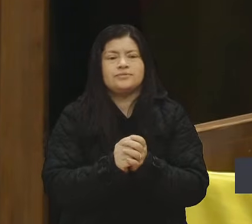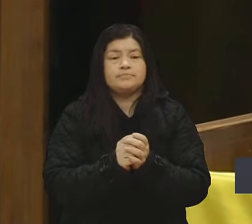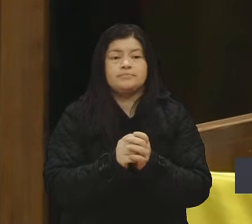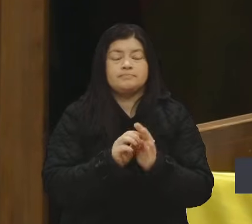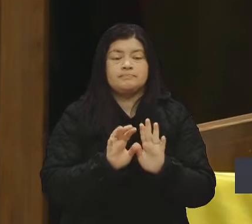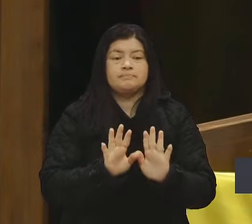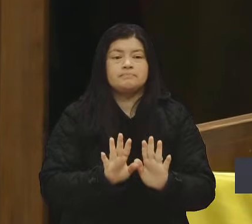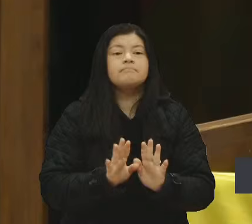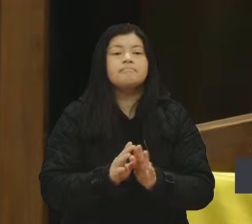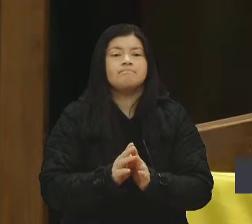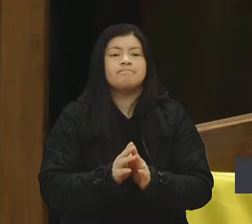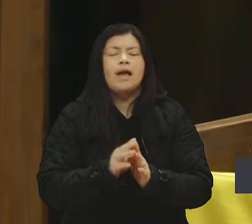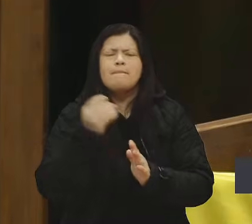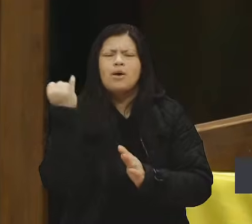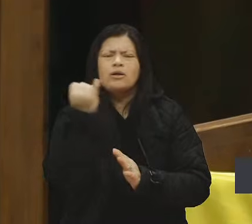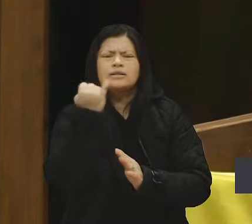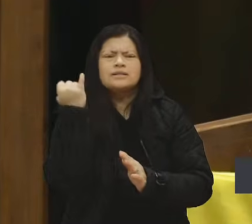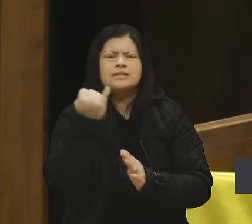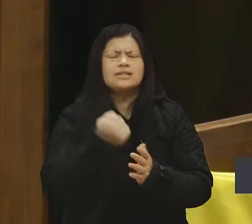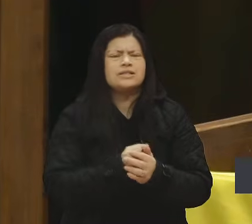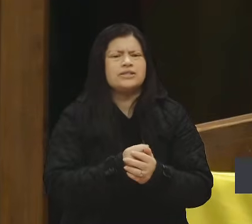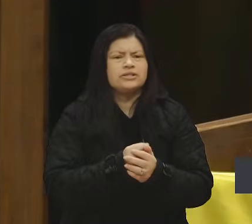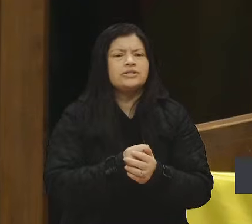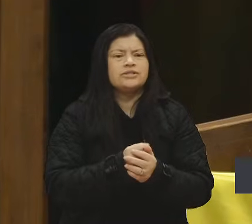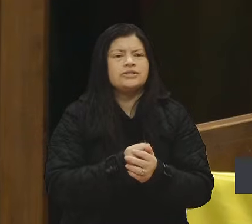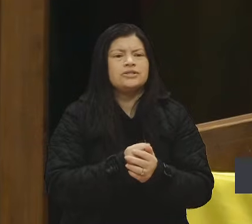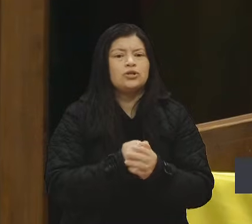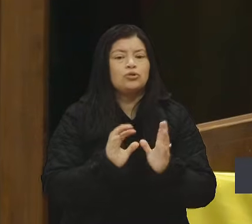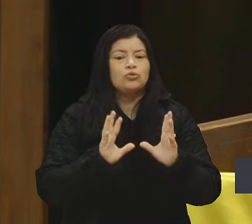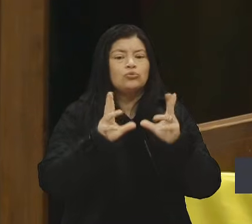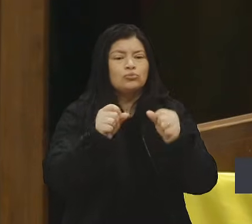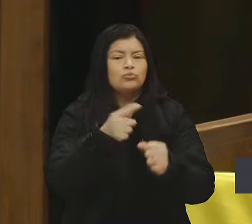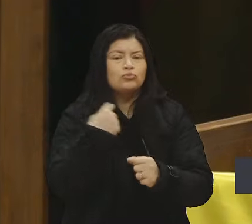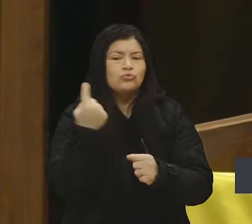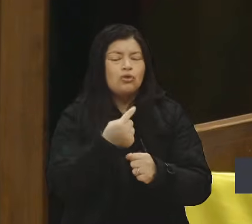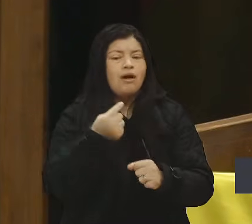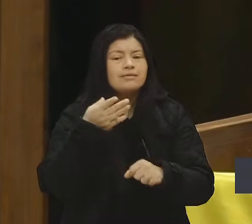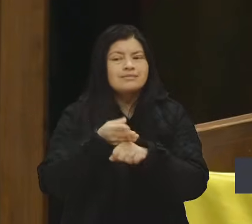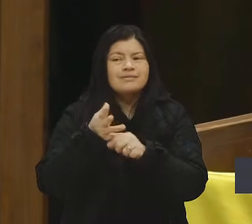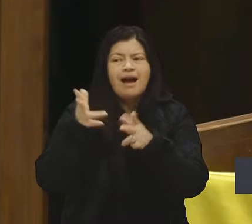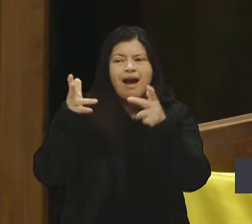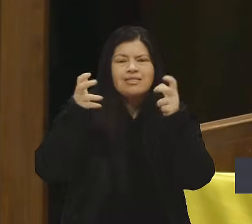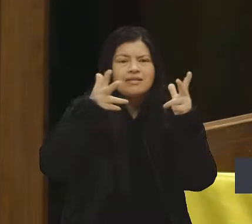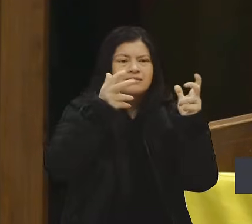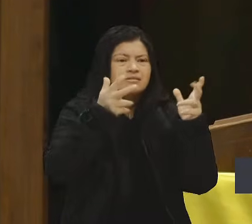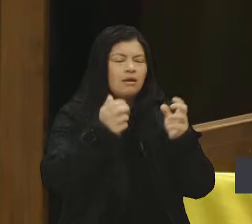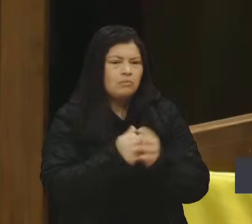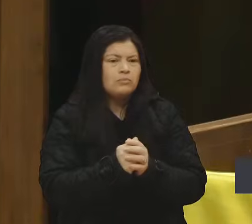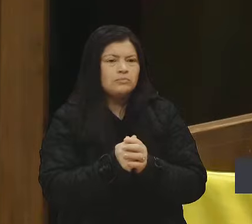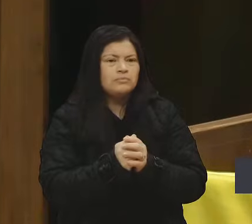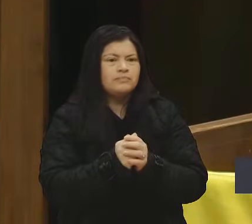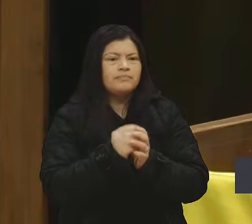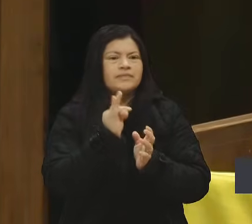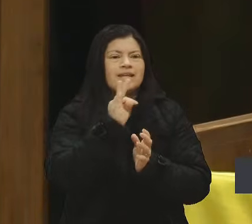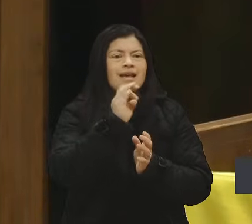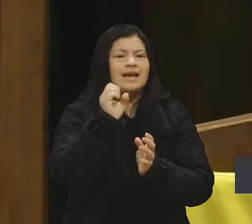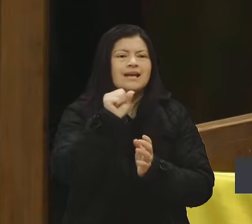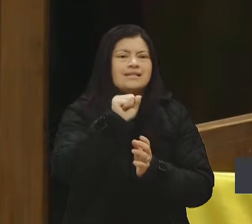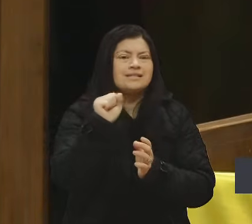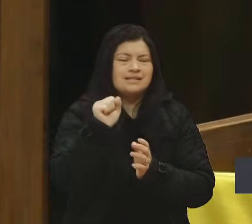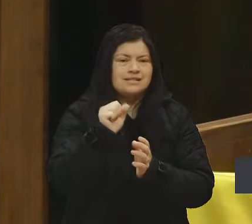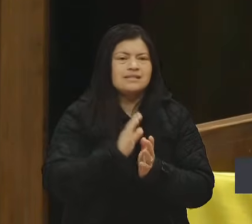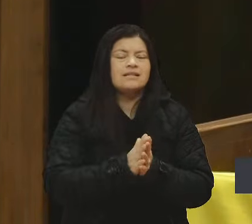mas eu acho que é importantíssimo de todos nós estarmos atentos. O Diese, quando fez a apresentação para nós,